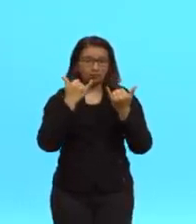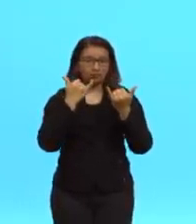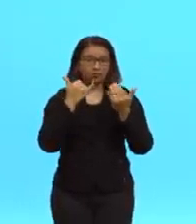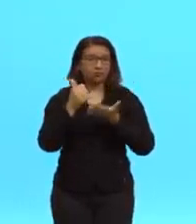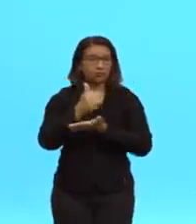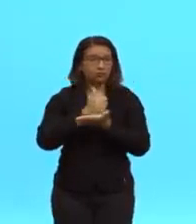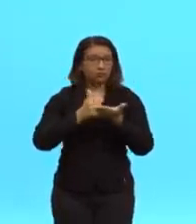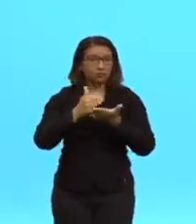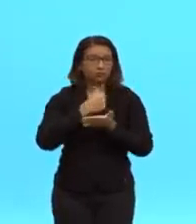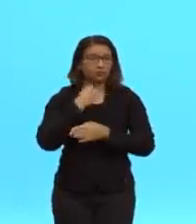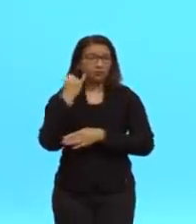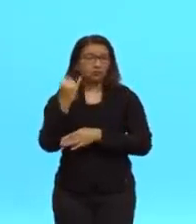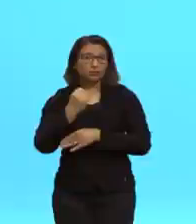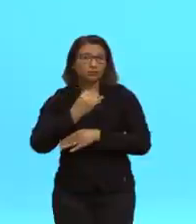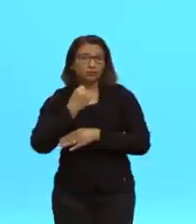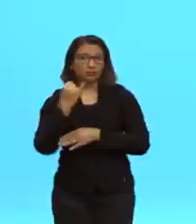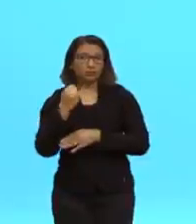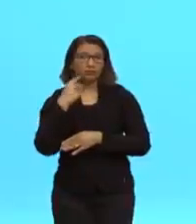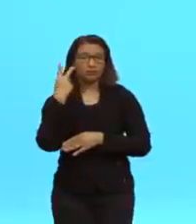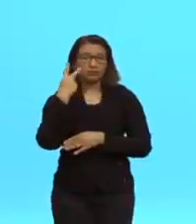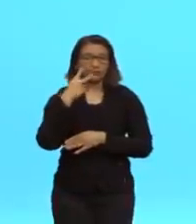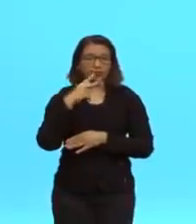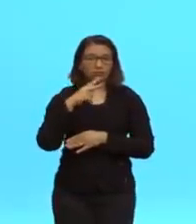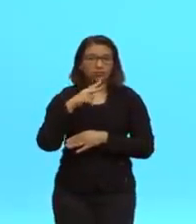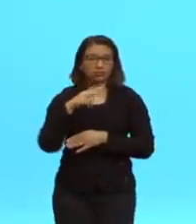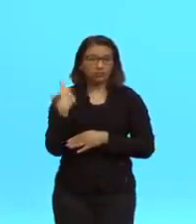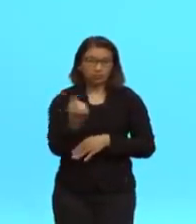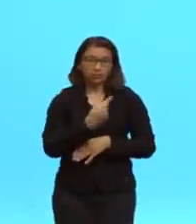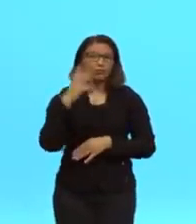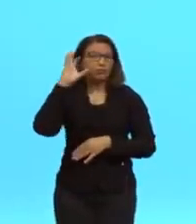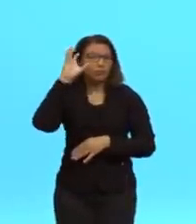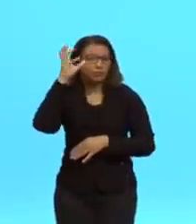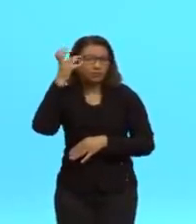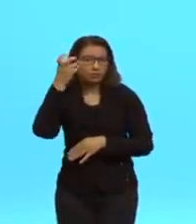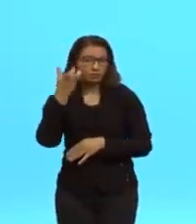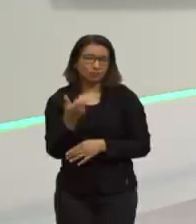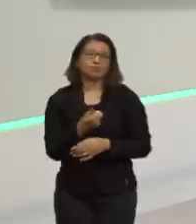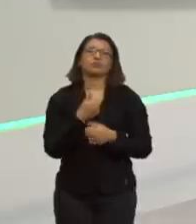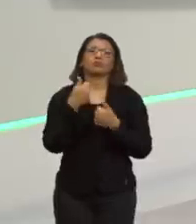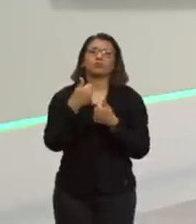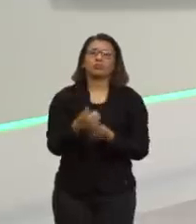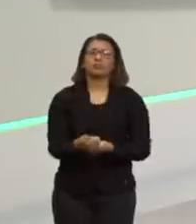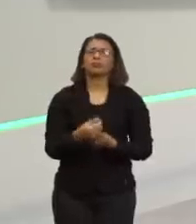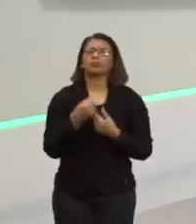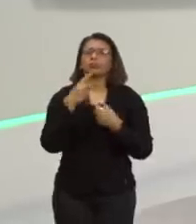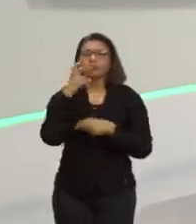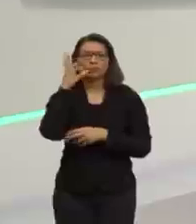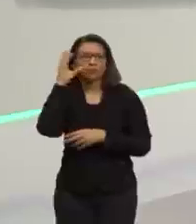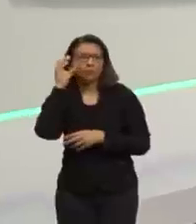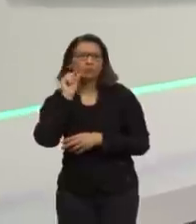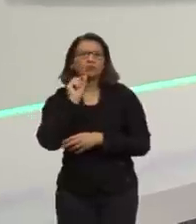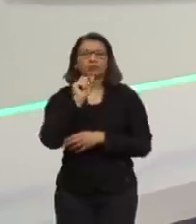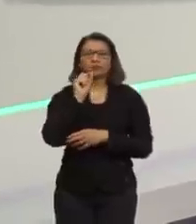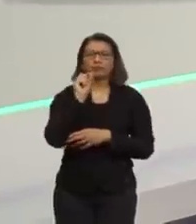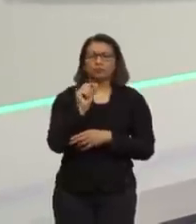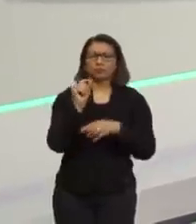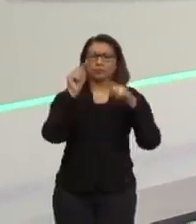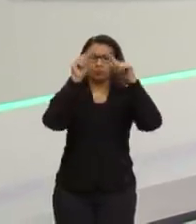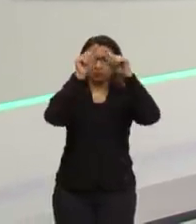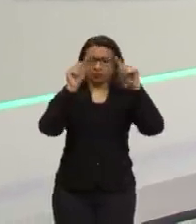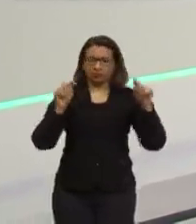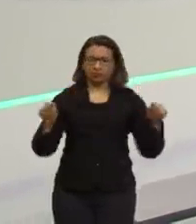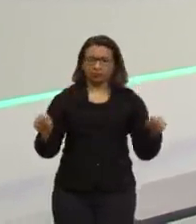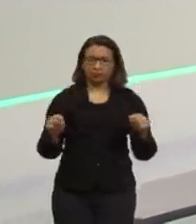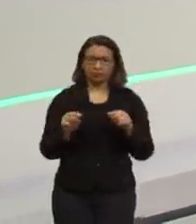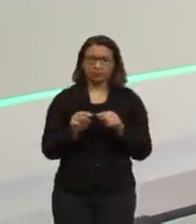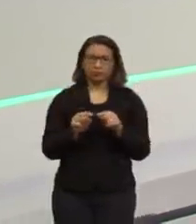básicas e bem importantes para nós resolvermos a situação. Tá? Então, observe que esses triângulos são semelhantes,